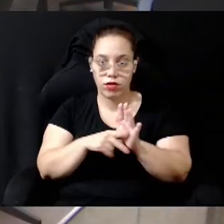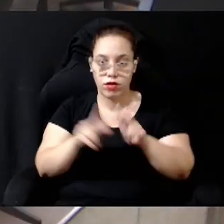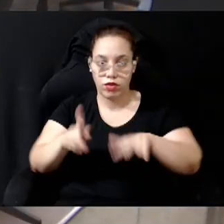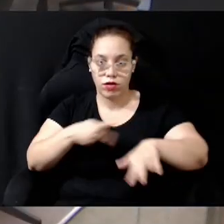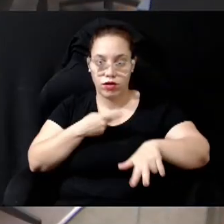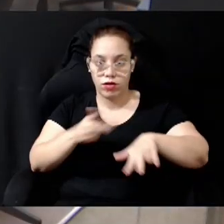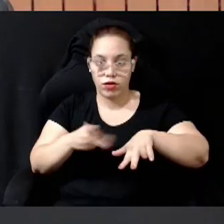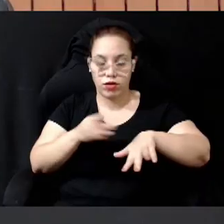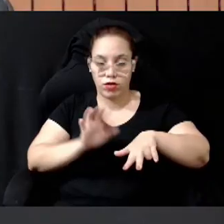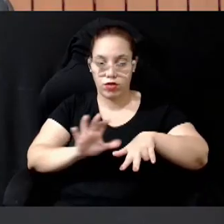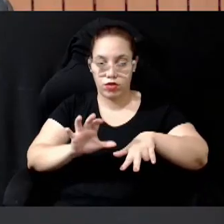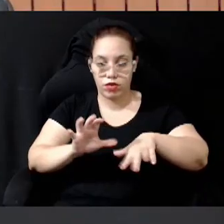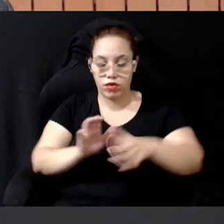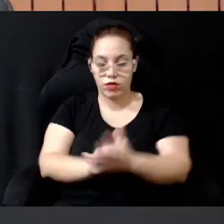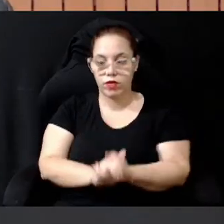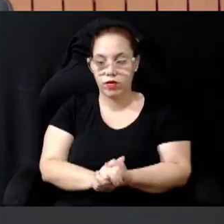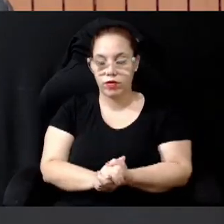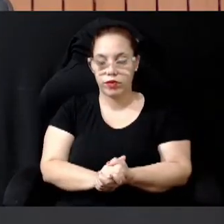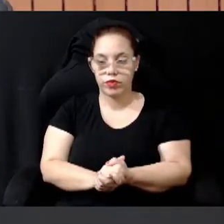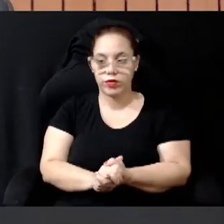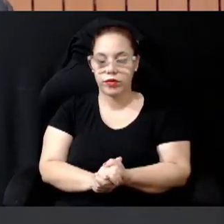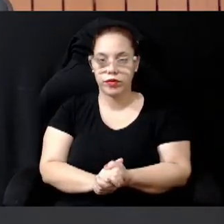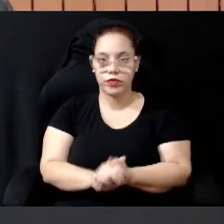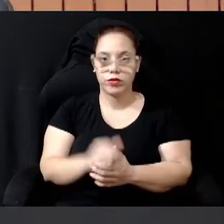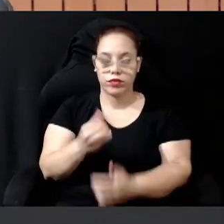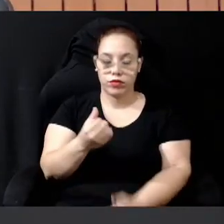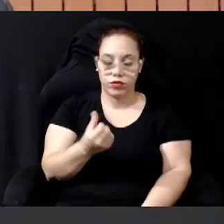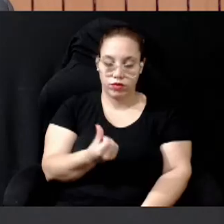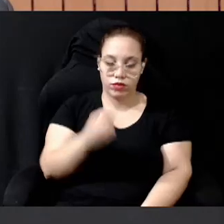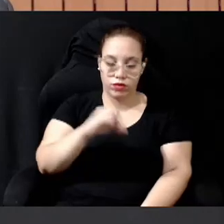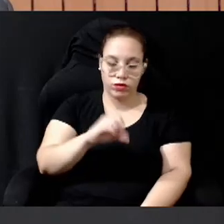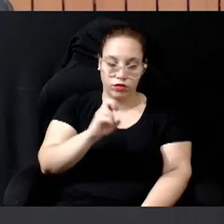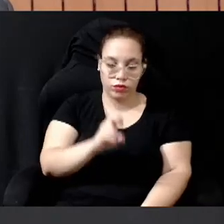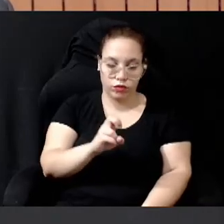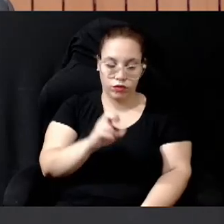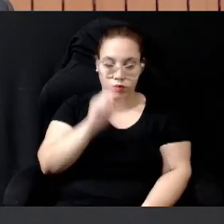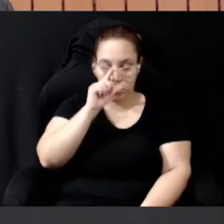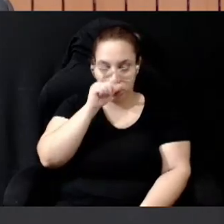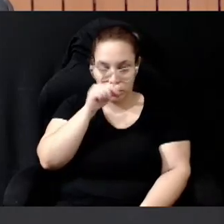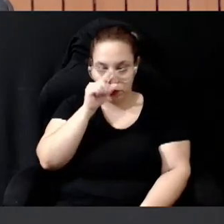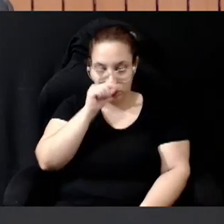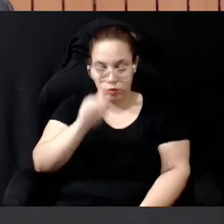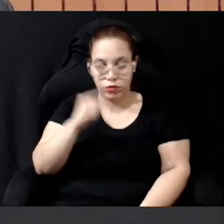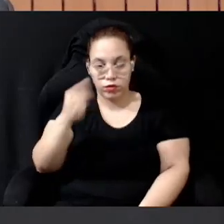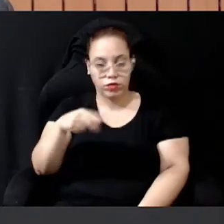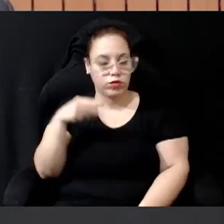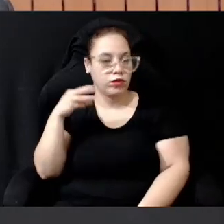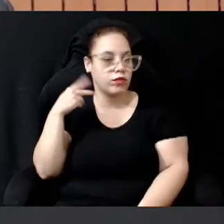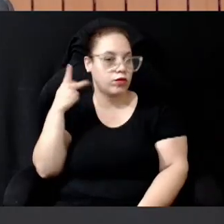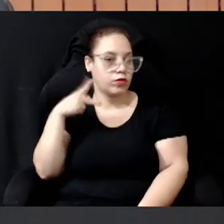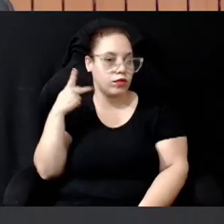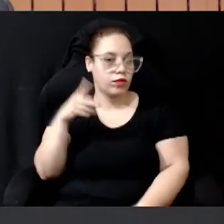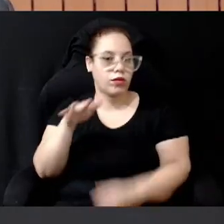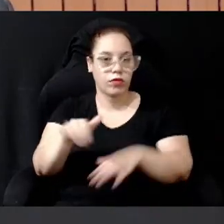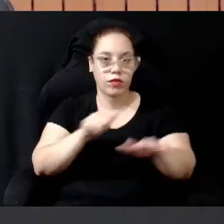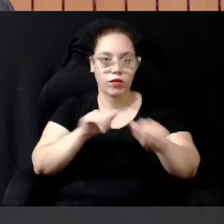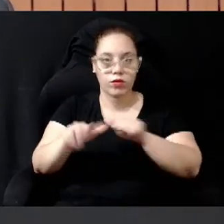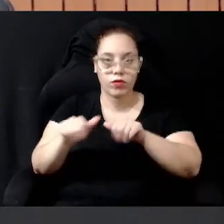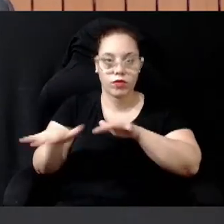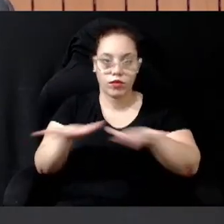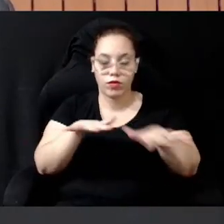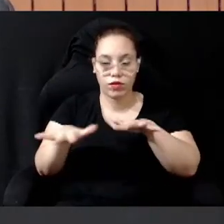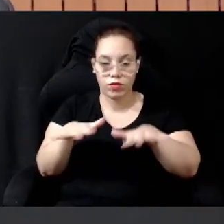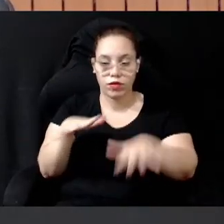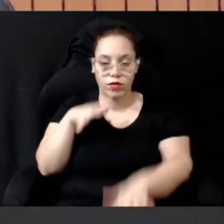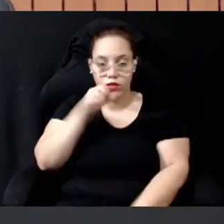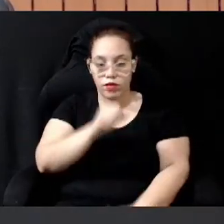Aprovado. Requerimento 2195 do vereador Arnaldo Salvetti e outros vereadores, que requer a tramitação em regime de urgência do projeto